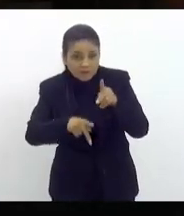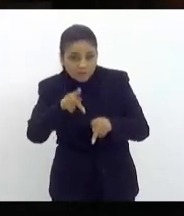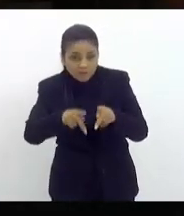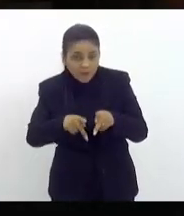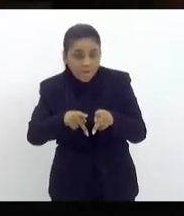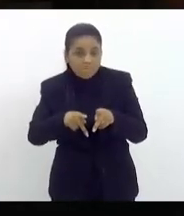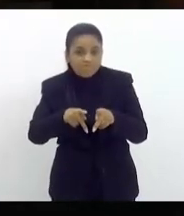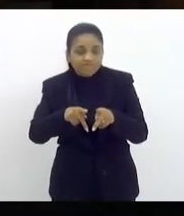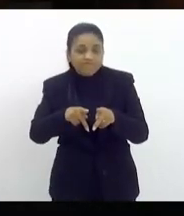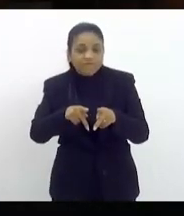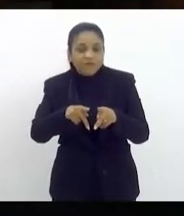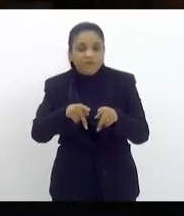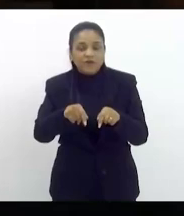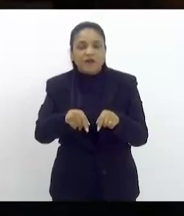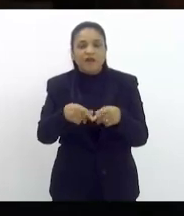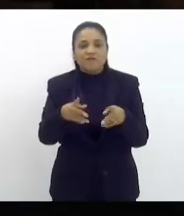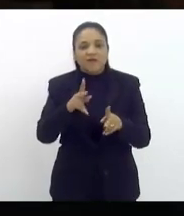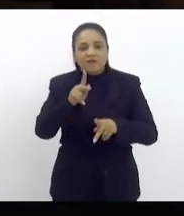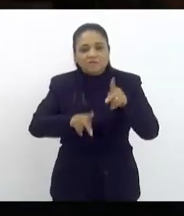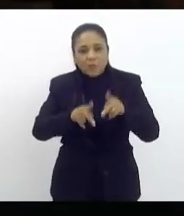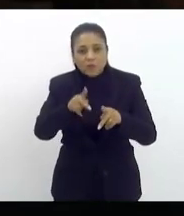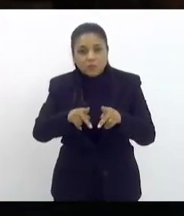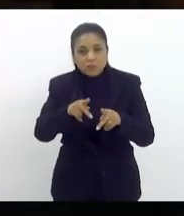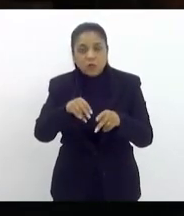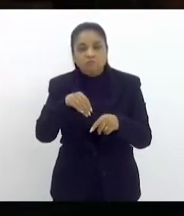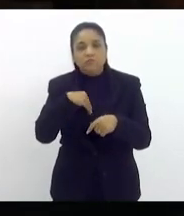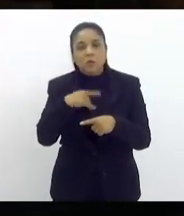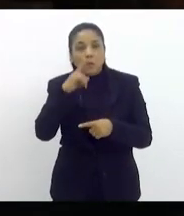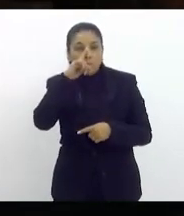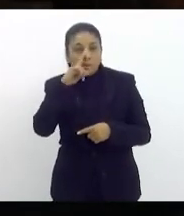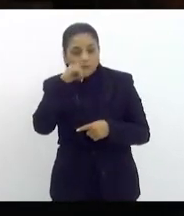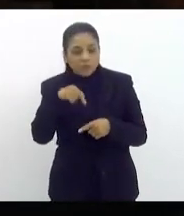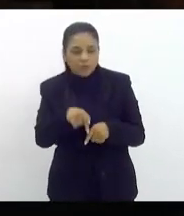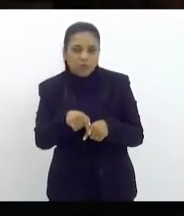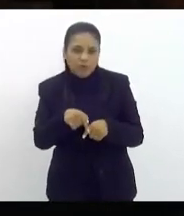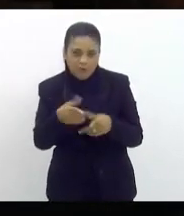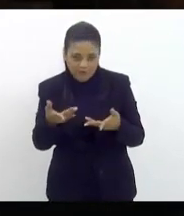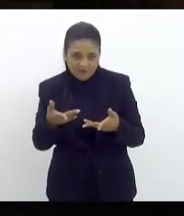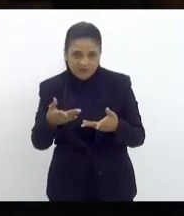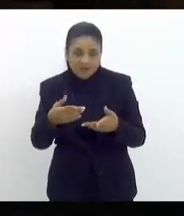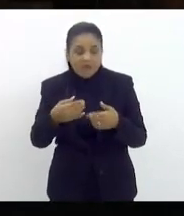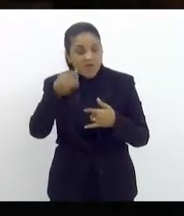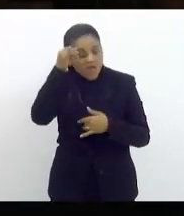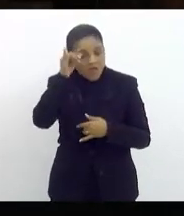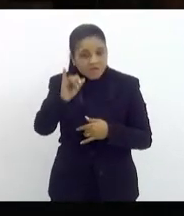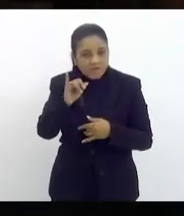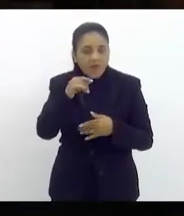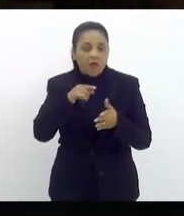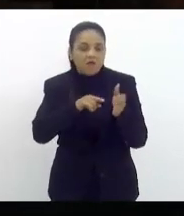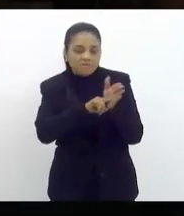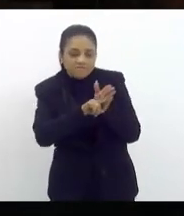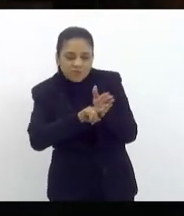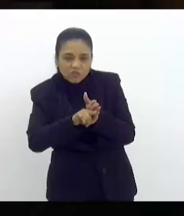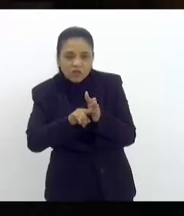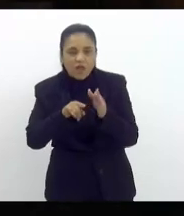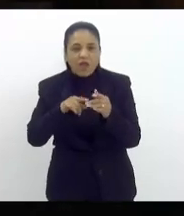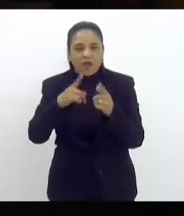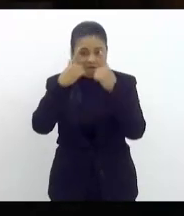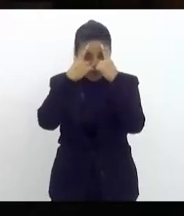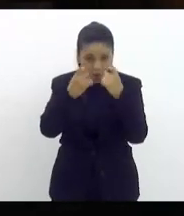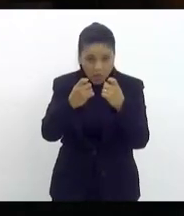do Rio de Janeiro refém, porque o orçamento destinado a investigar, a prevenir a violência não está sendo